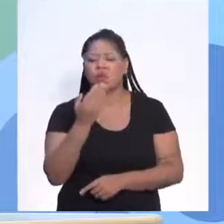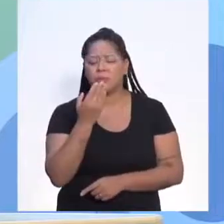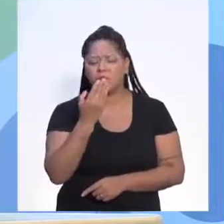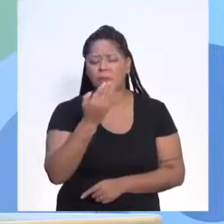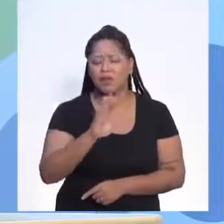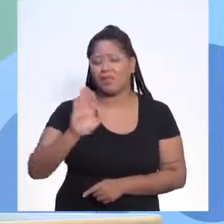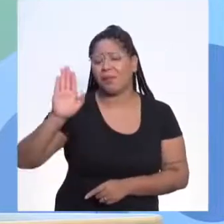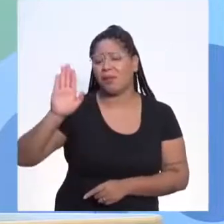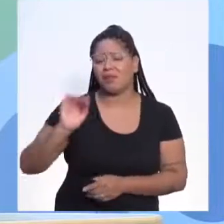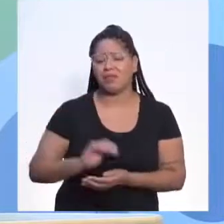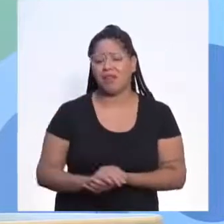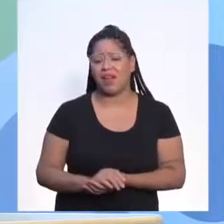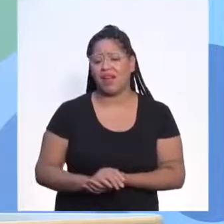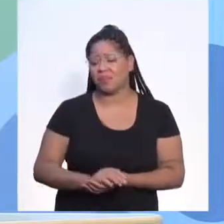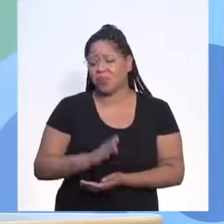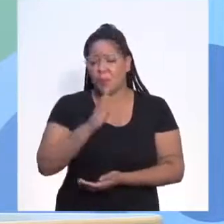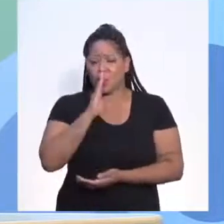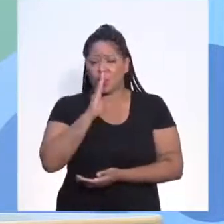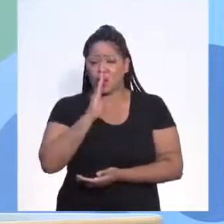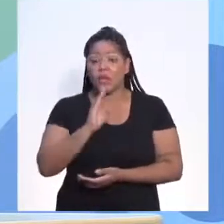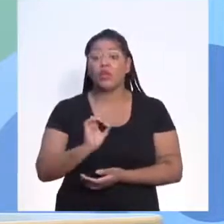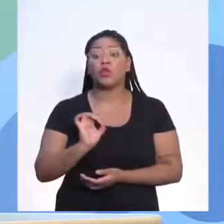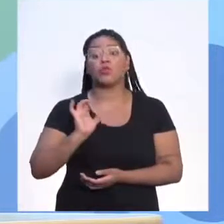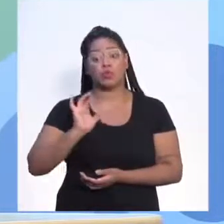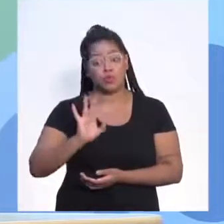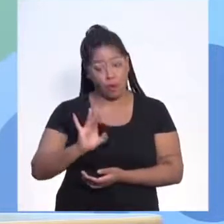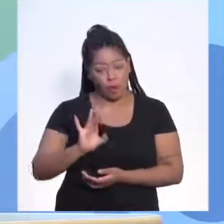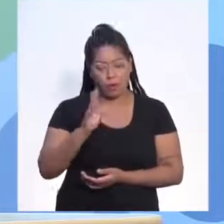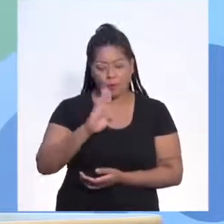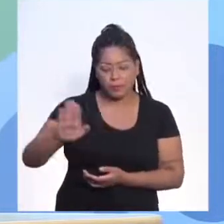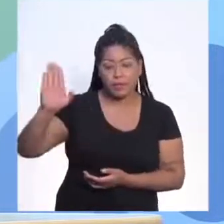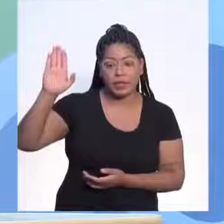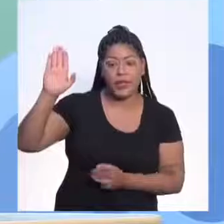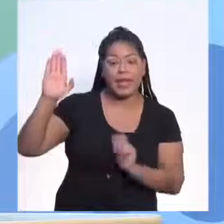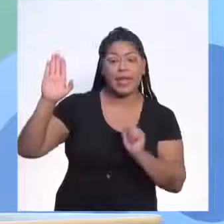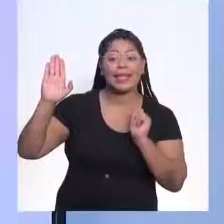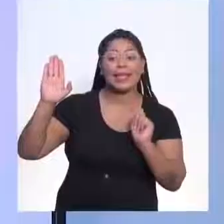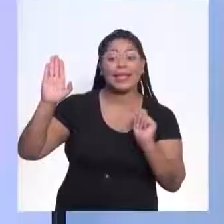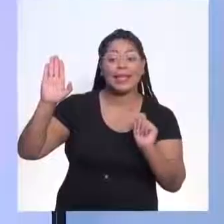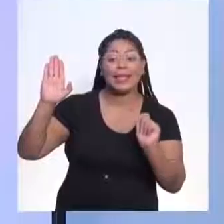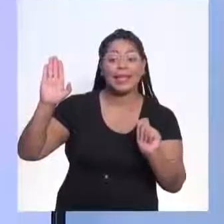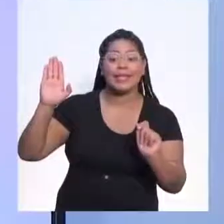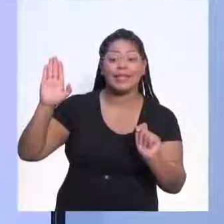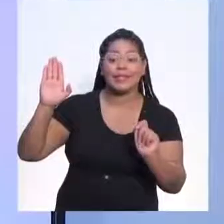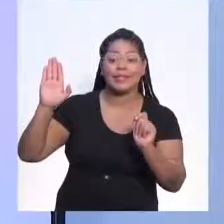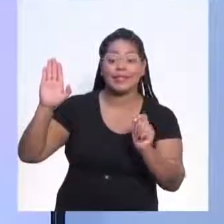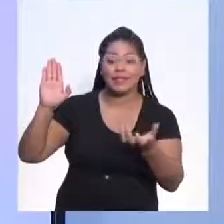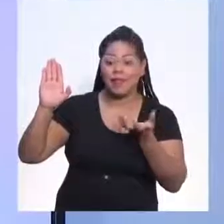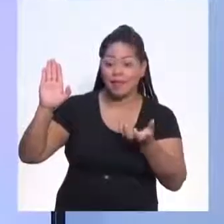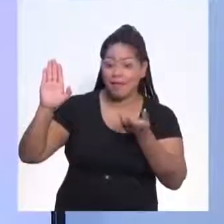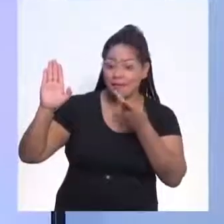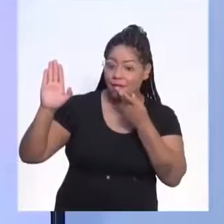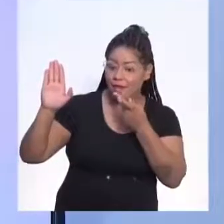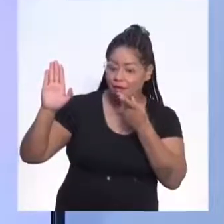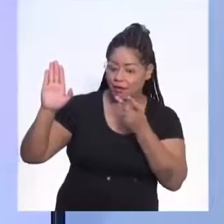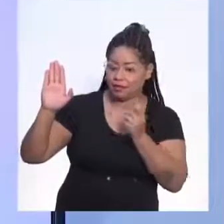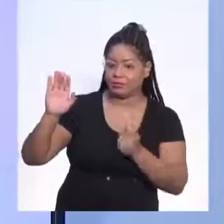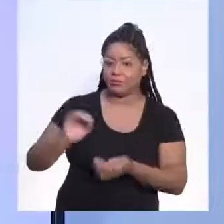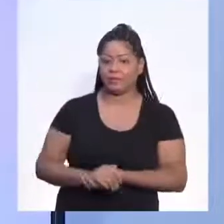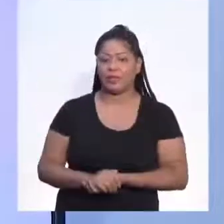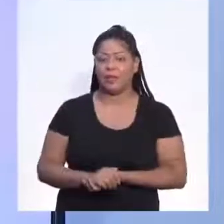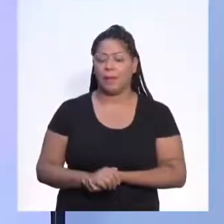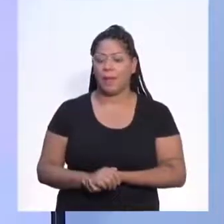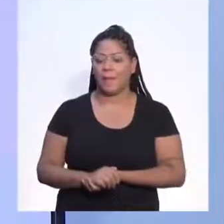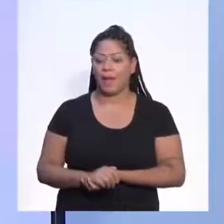quer falar. Quer falar? Levanta a mão, aí você conversa com a gente. Então, levantou a mão. Vai aparecer lá,